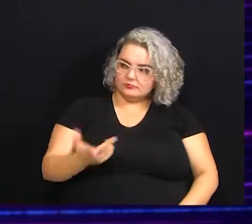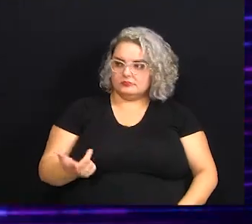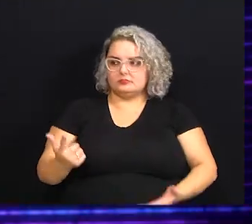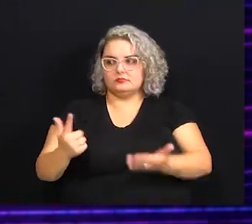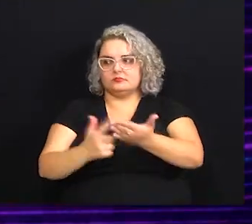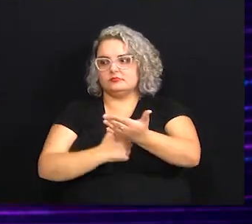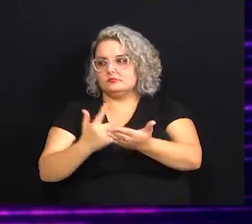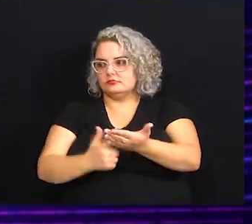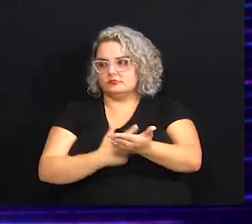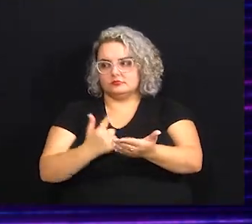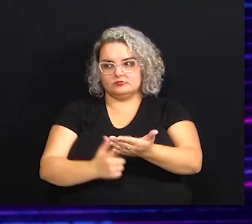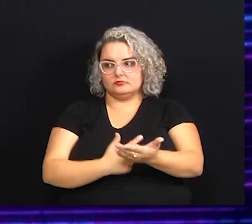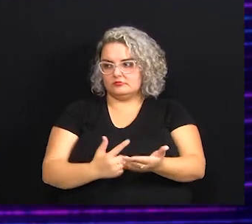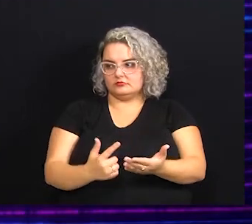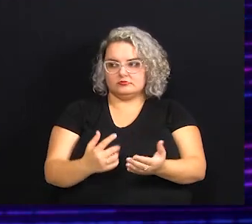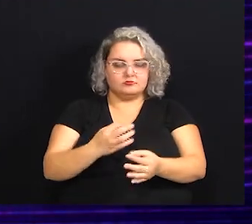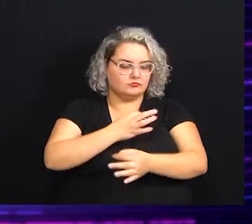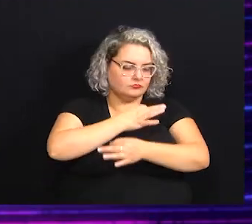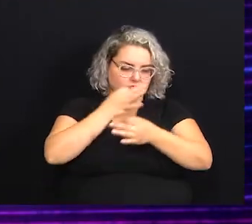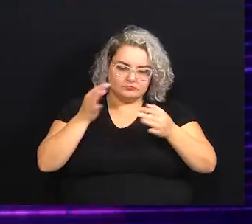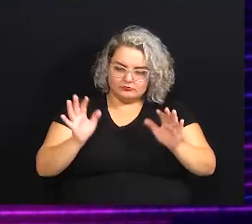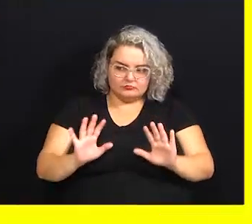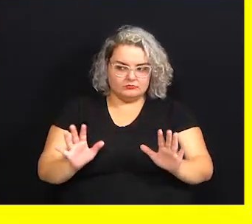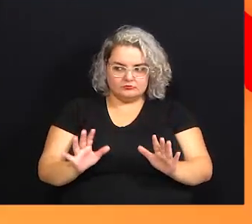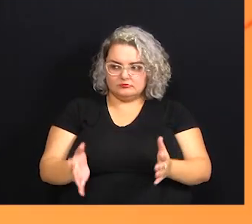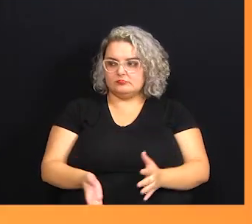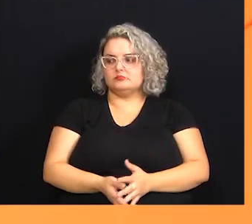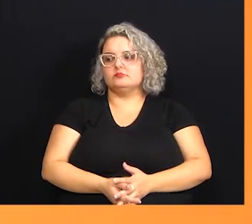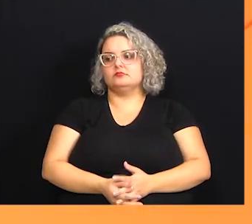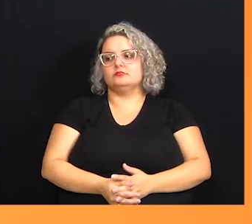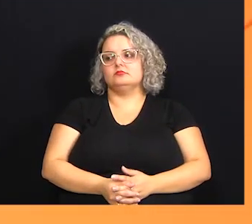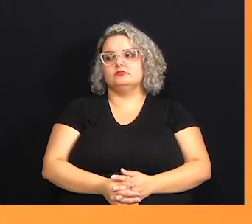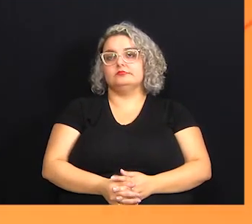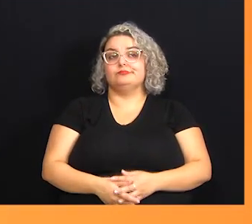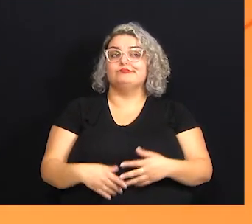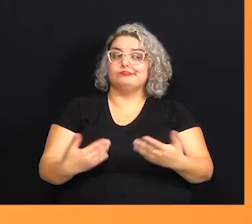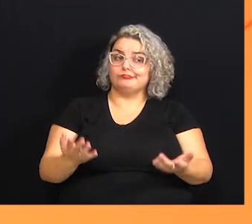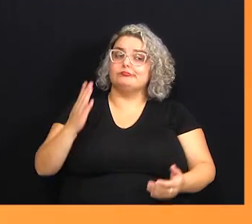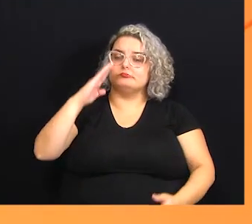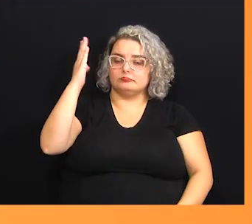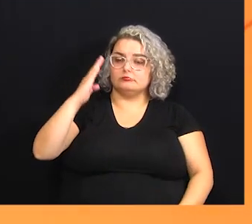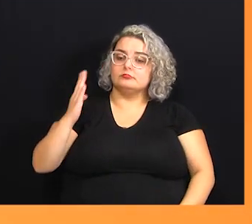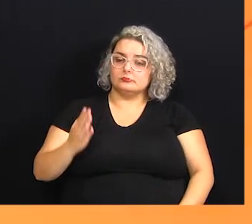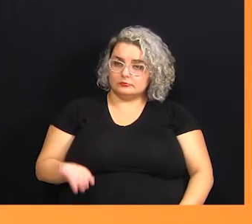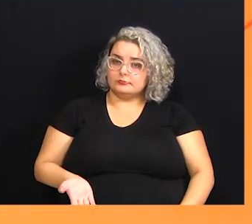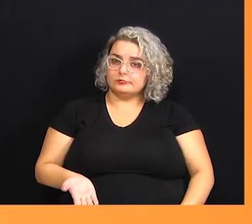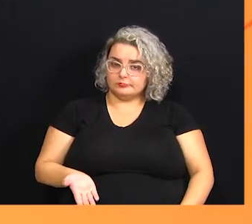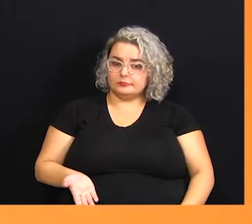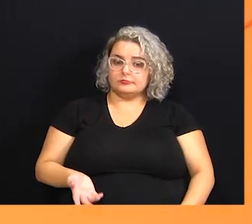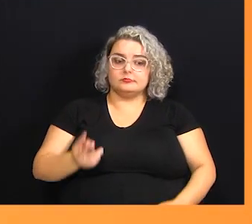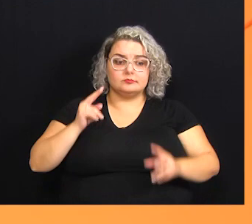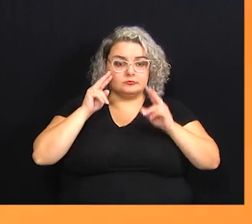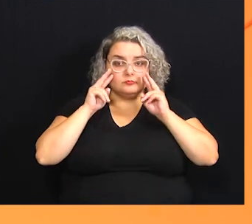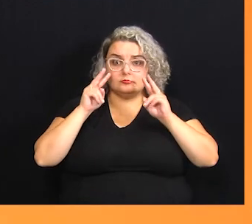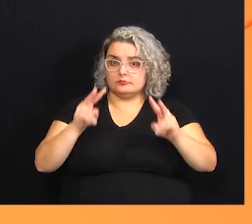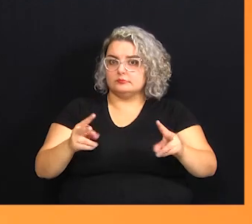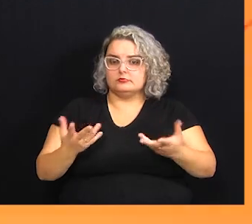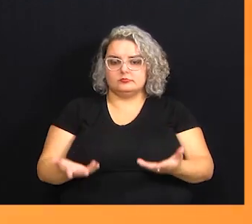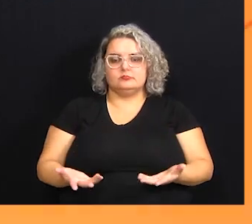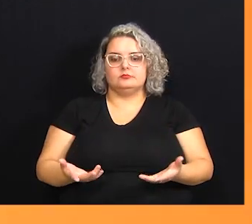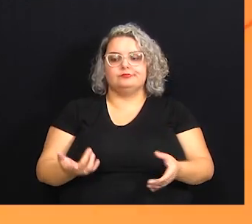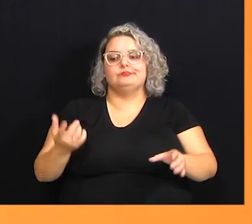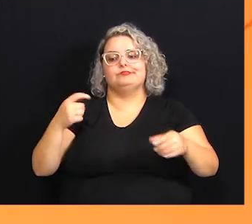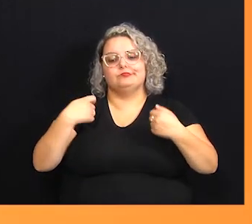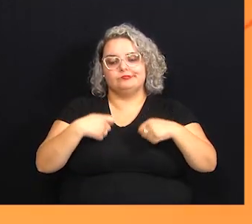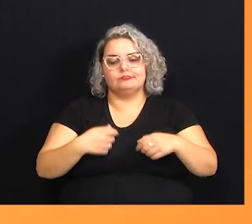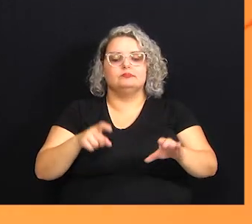Livro nenhum sai perfeito, tá? Muito mais no Brasil, onde a gente muitas vezes depende de si mesmo